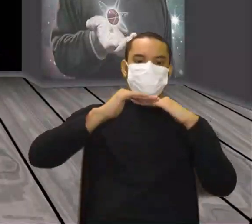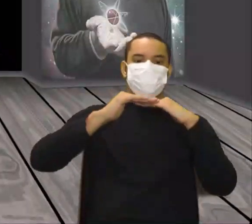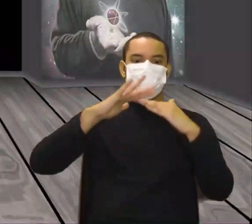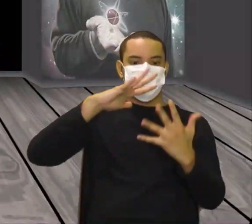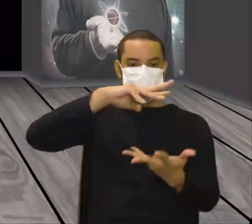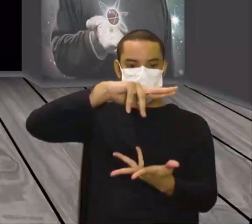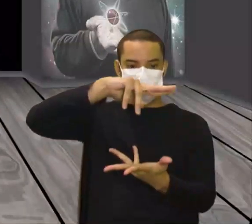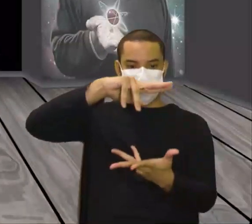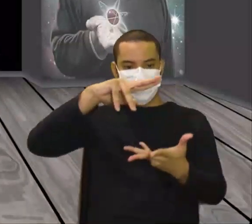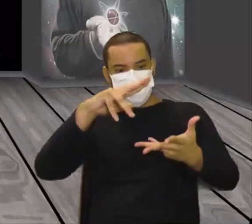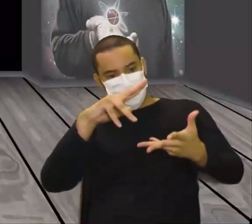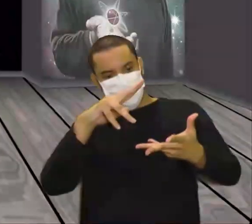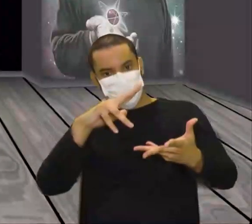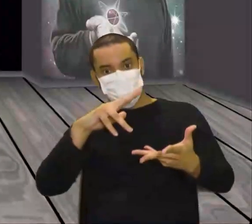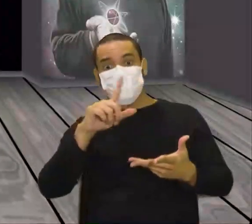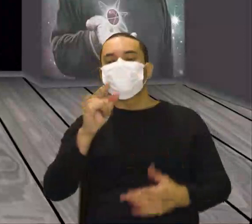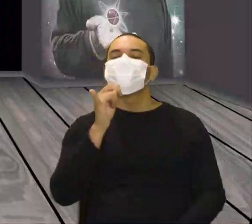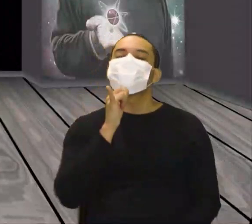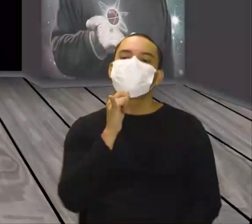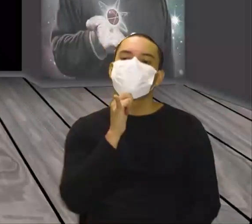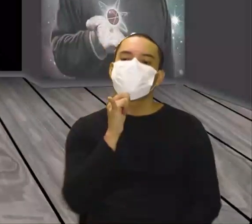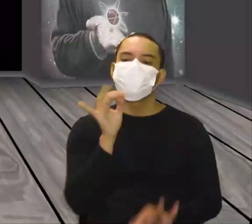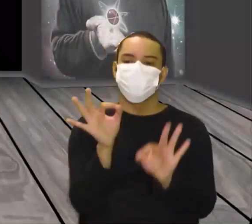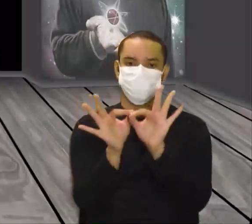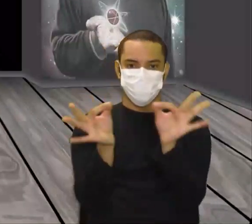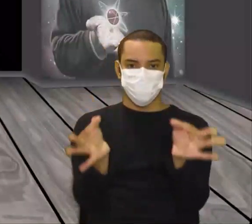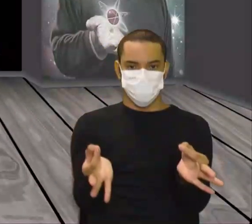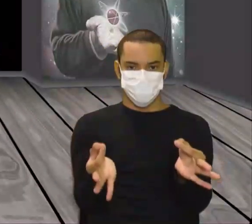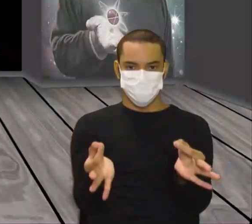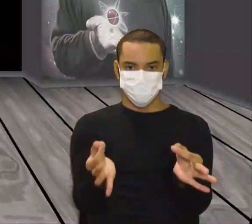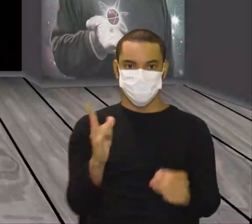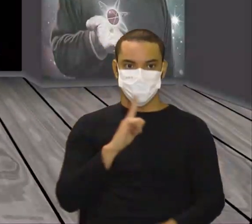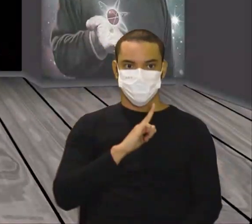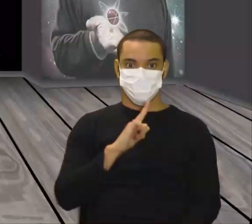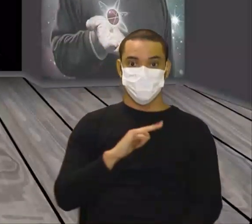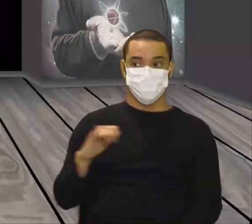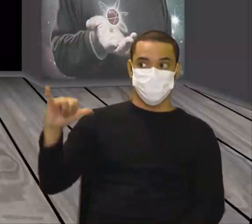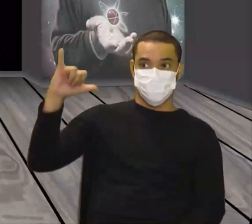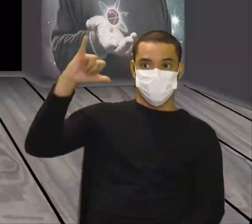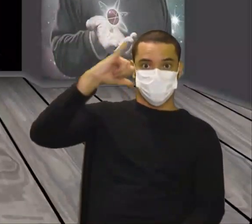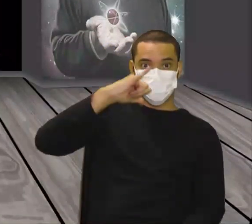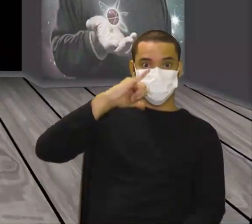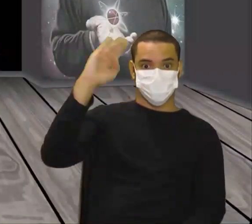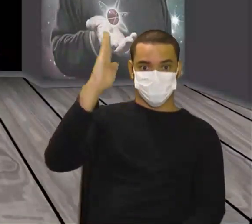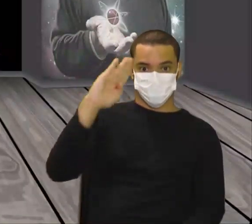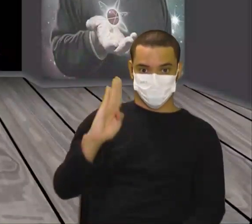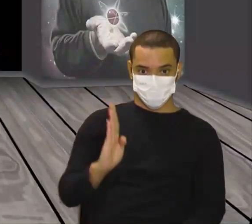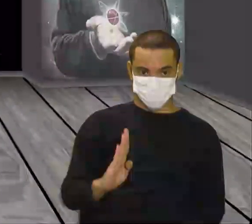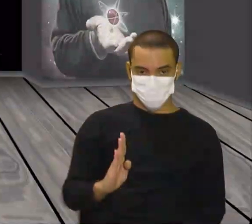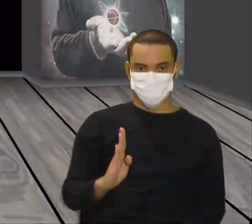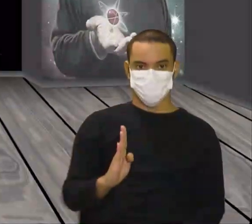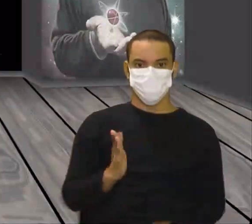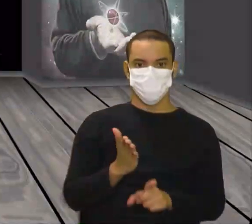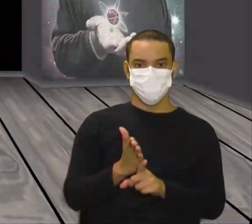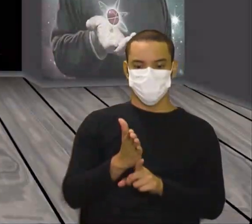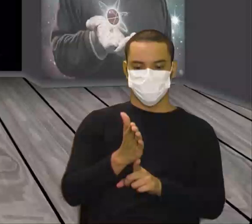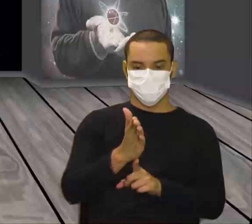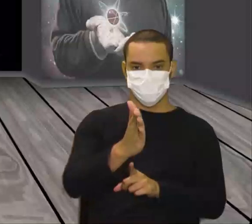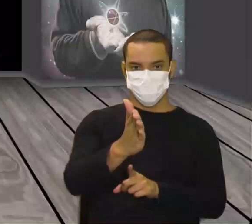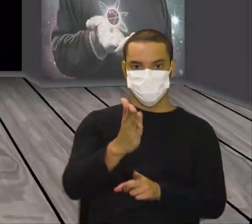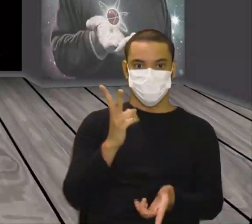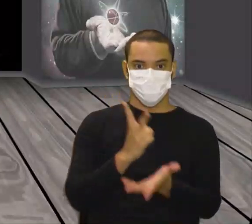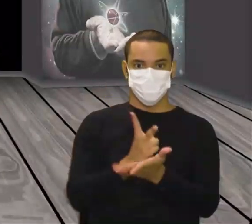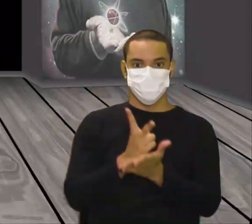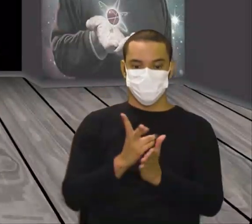você... Um exemplo bem simples, sei lá. Você sai de avião aqui do Brasil, em linha reta, só para